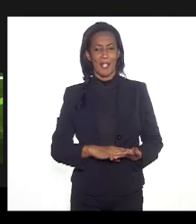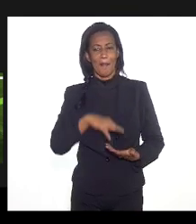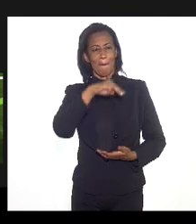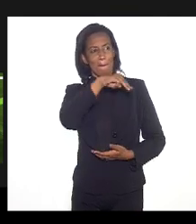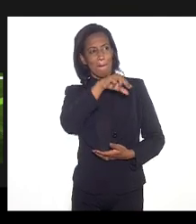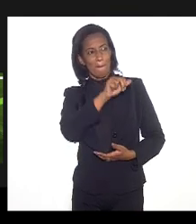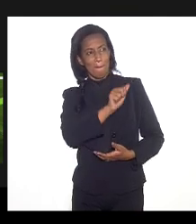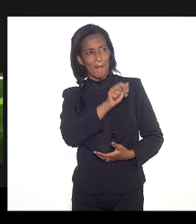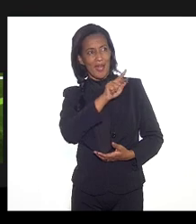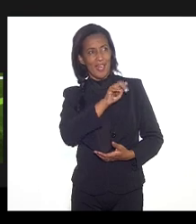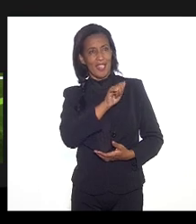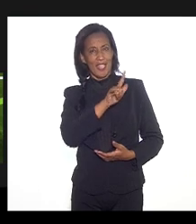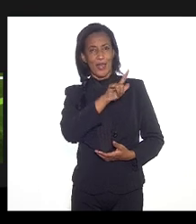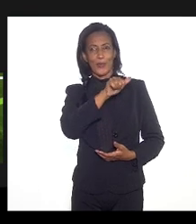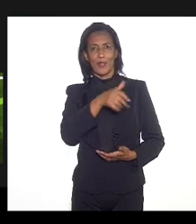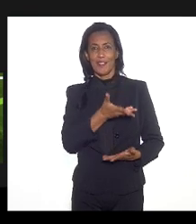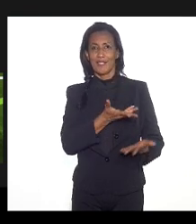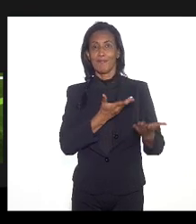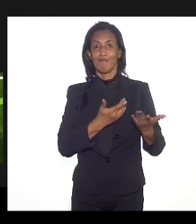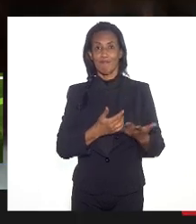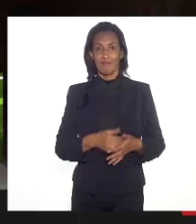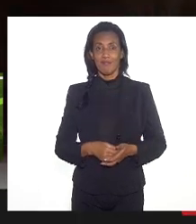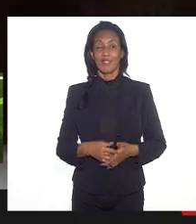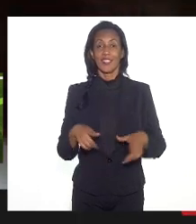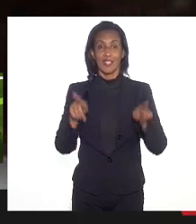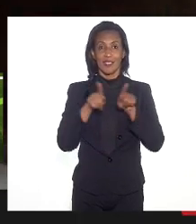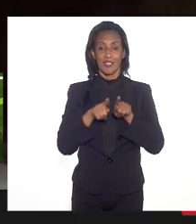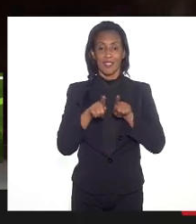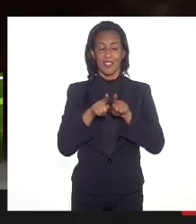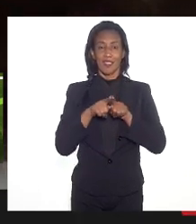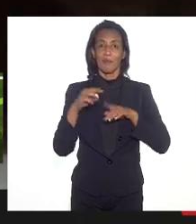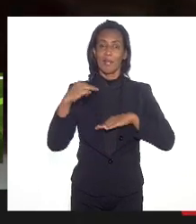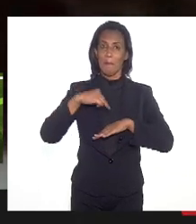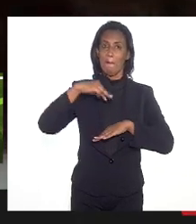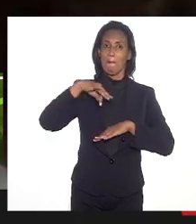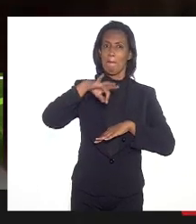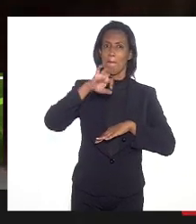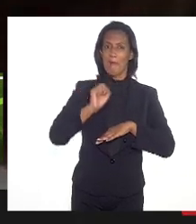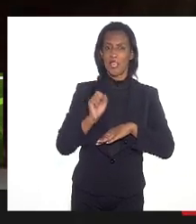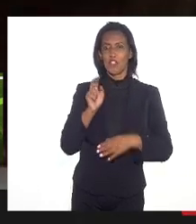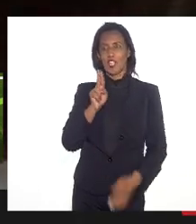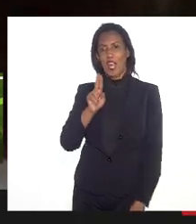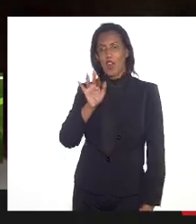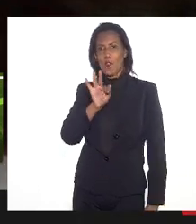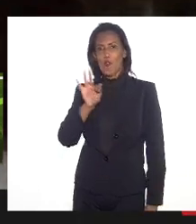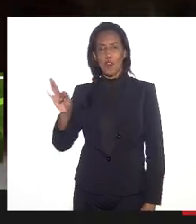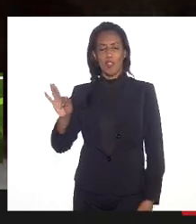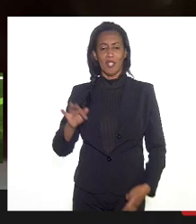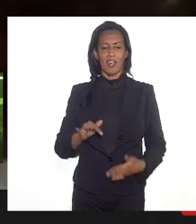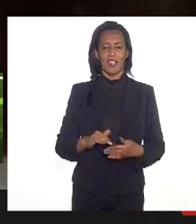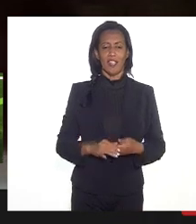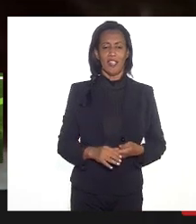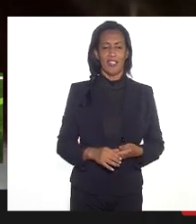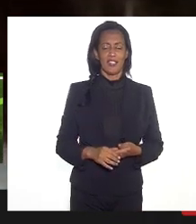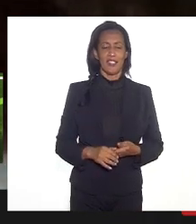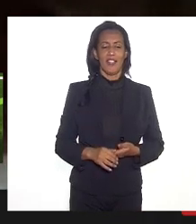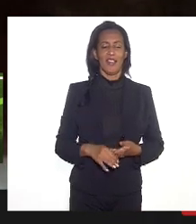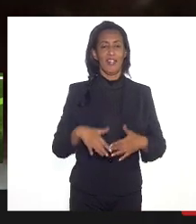Marilda, que estão aqui e que também são mestres da UF, né, que têm